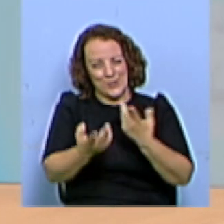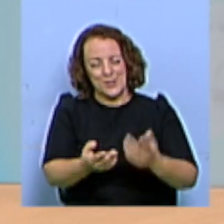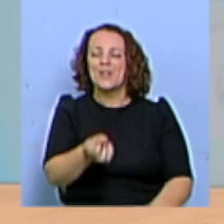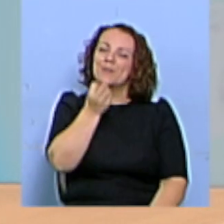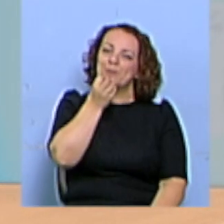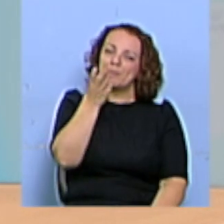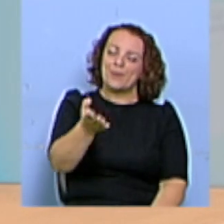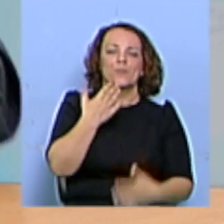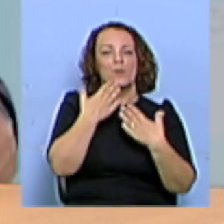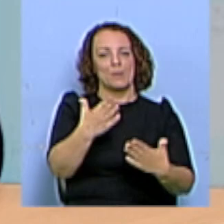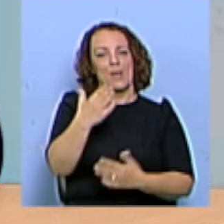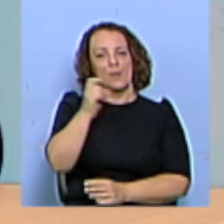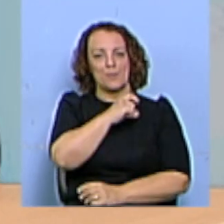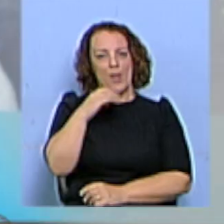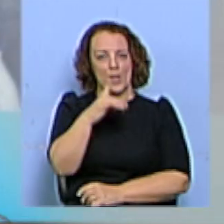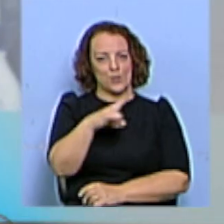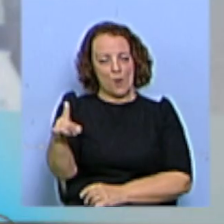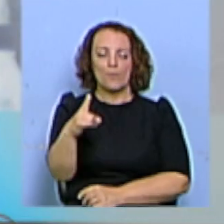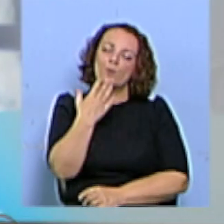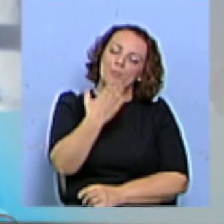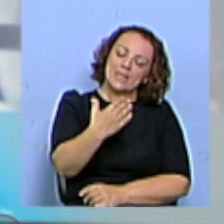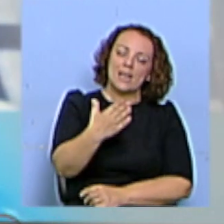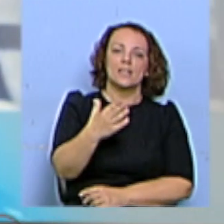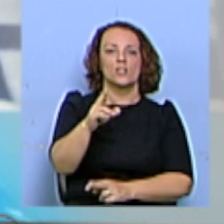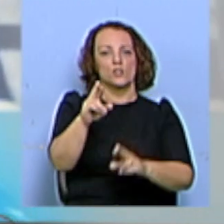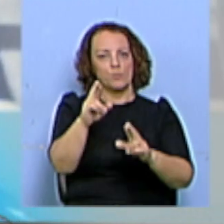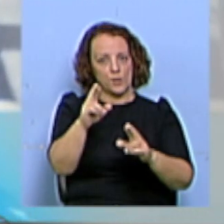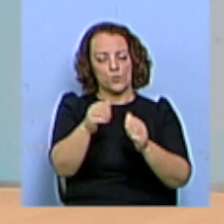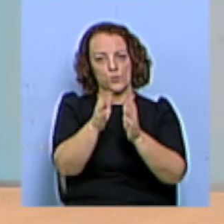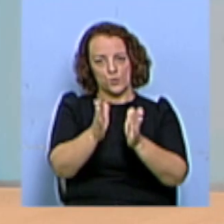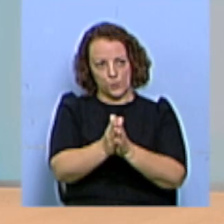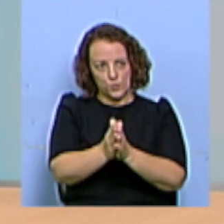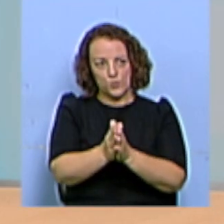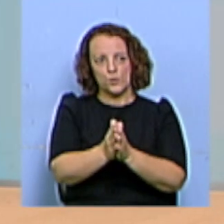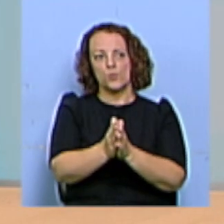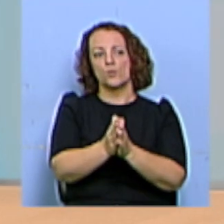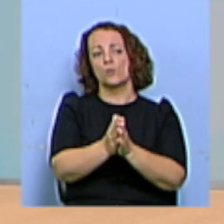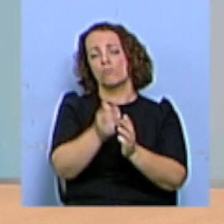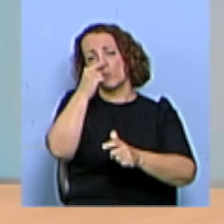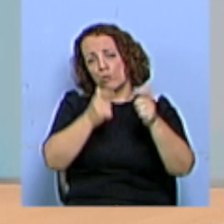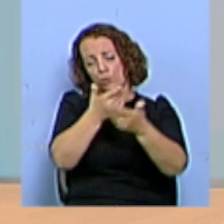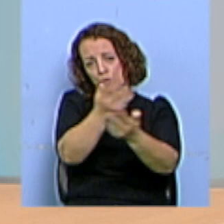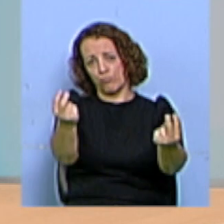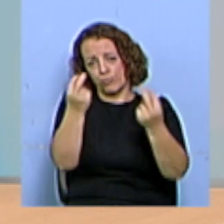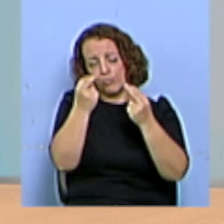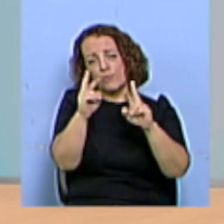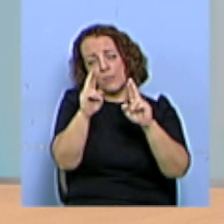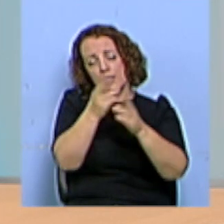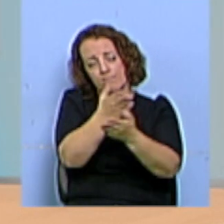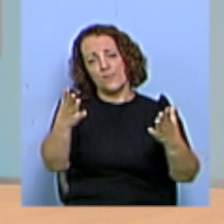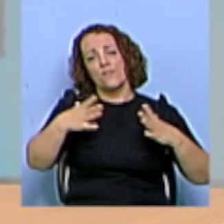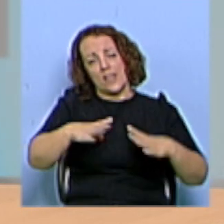bem. Obrigado, Padre João, por ter estado obrigado aqui connosco. Muito E obrigado. desejo a todos e aqueles que nos acompanham também tenham umas